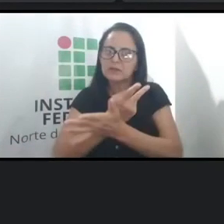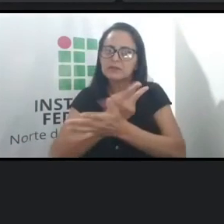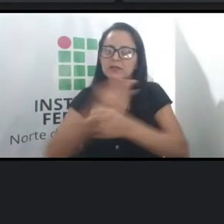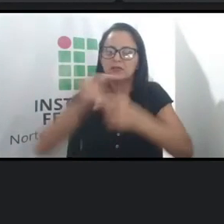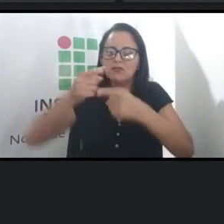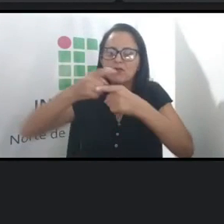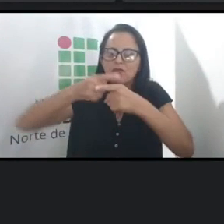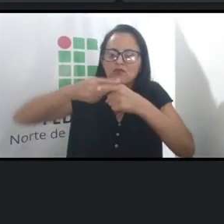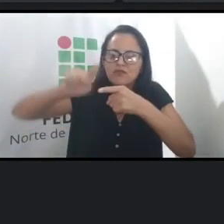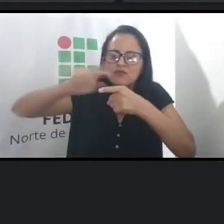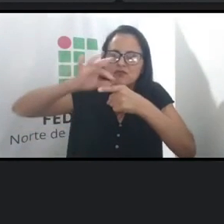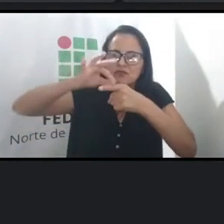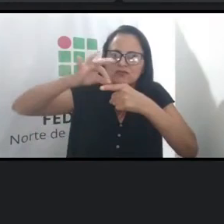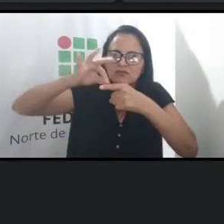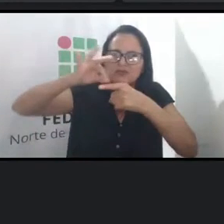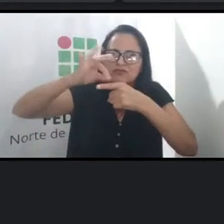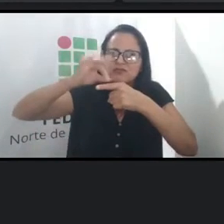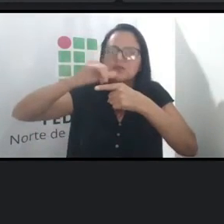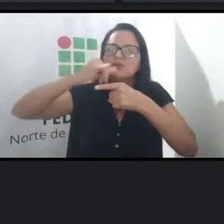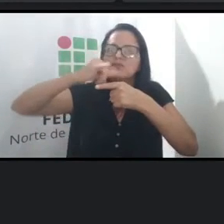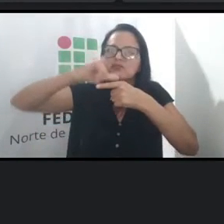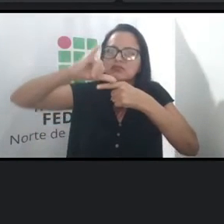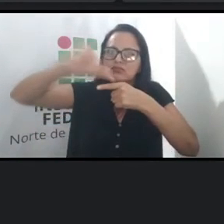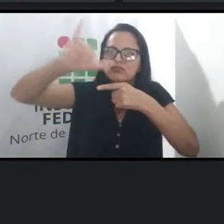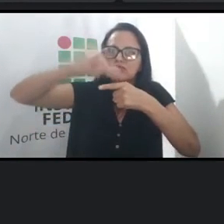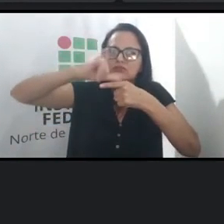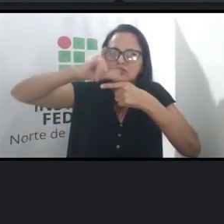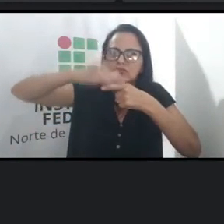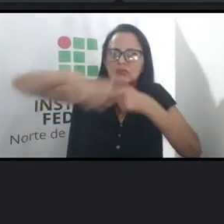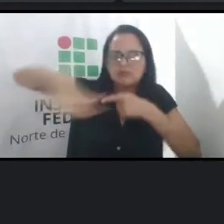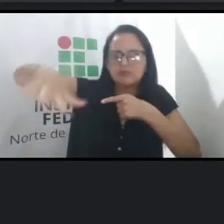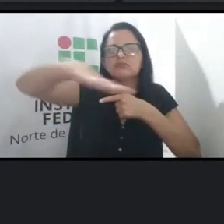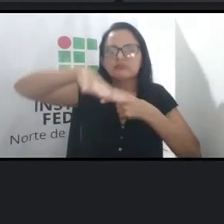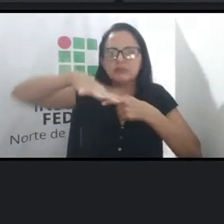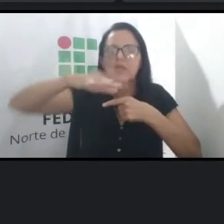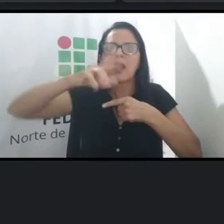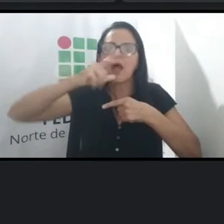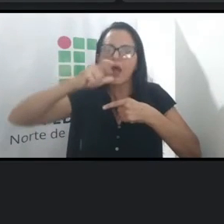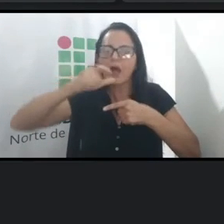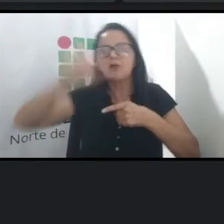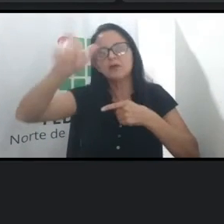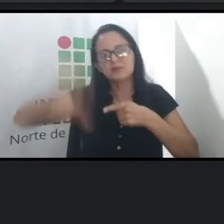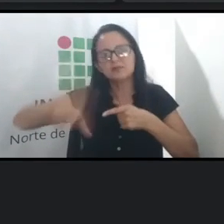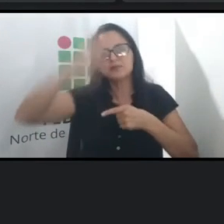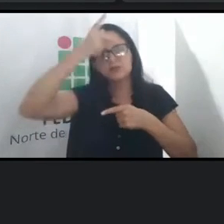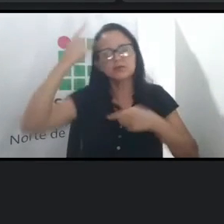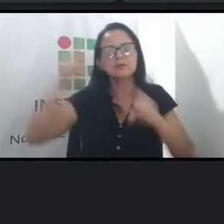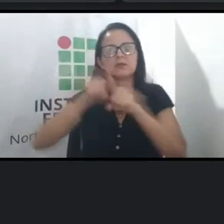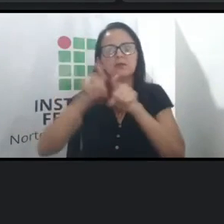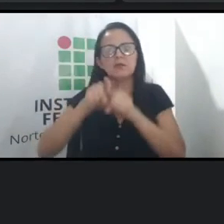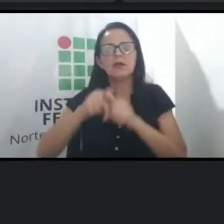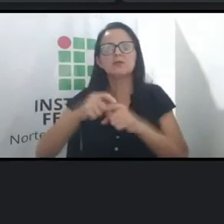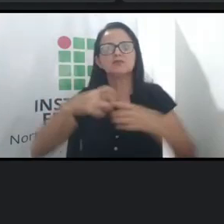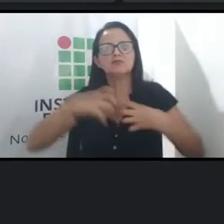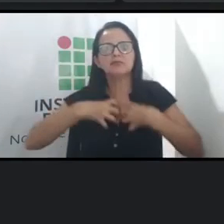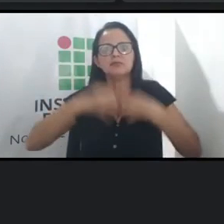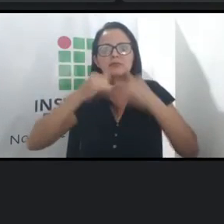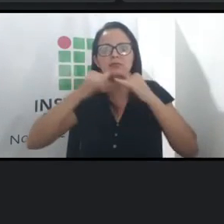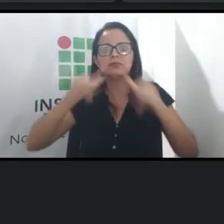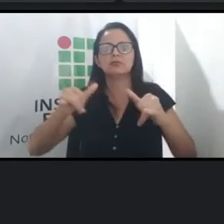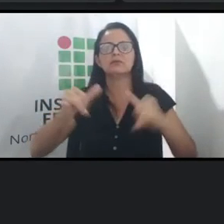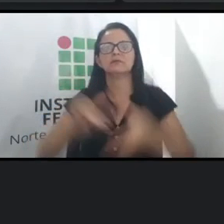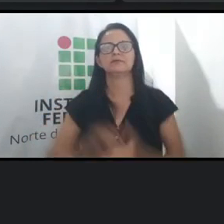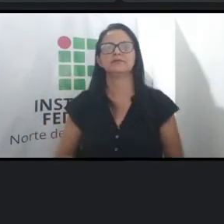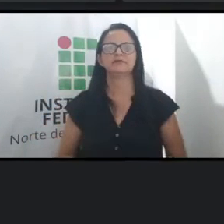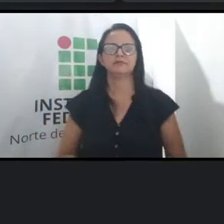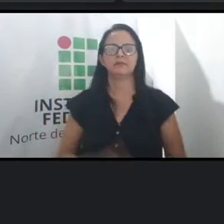vir sofrer um choque elétrico. Agradeço a oportunidade de poder